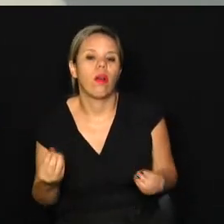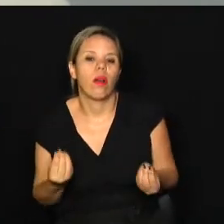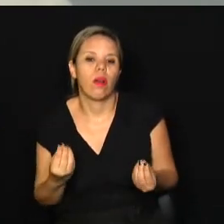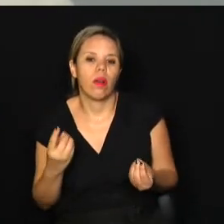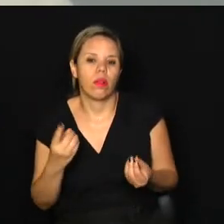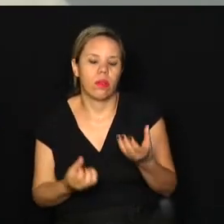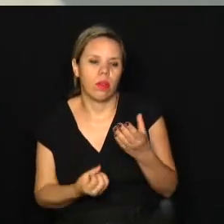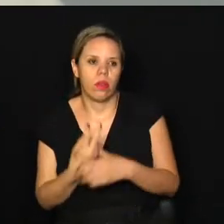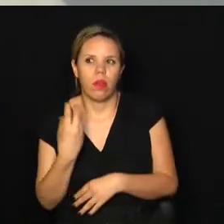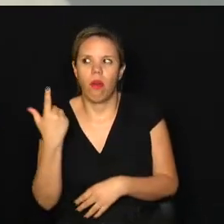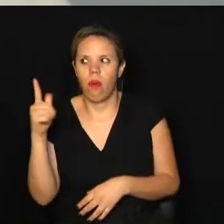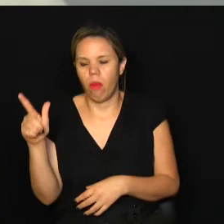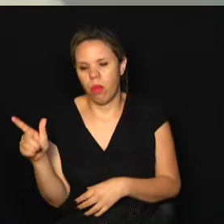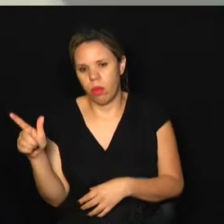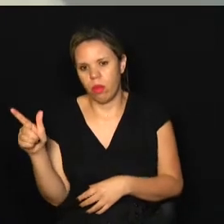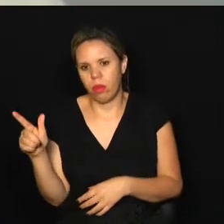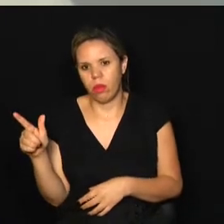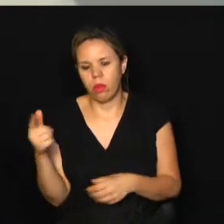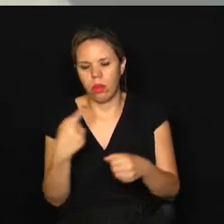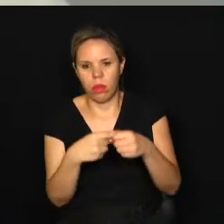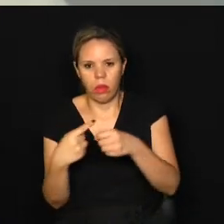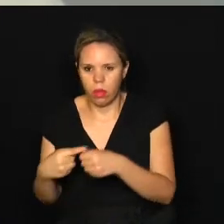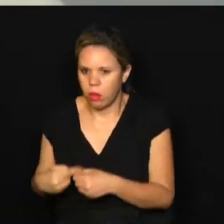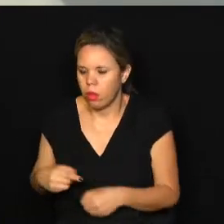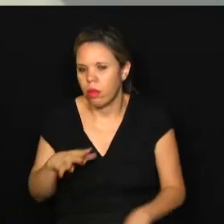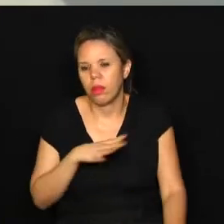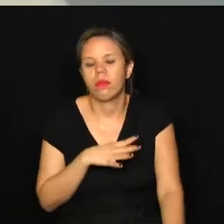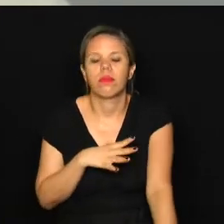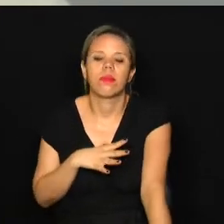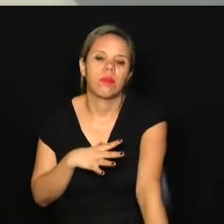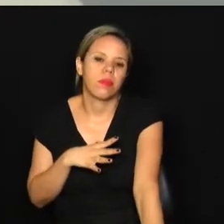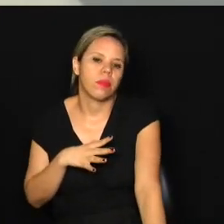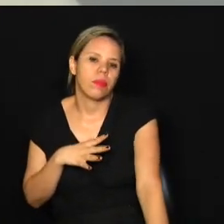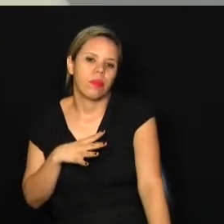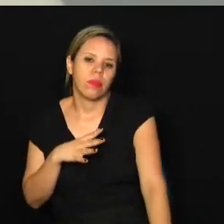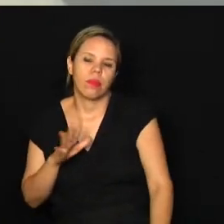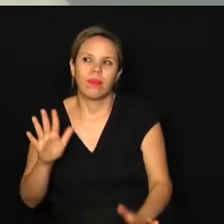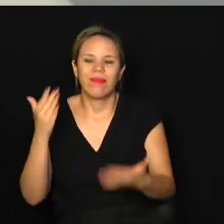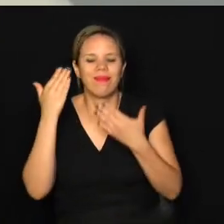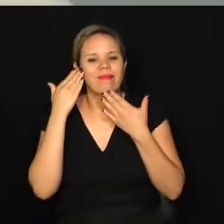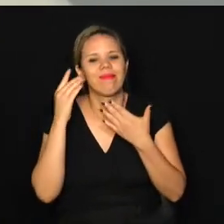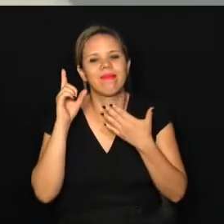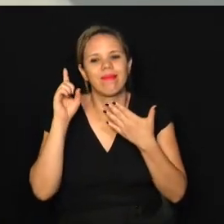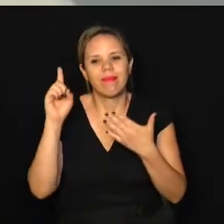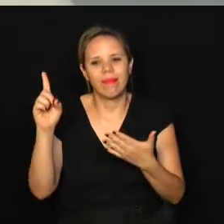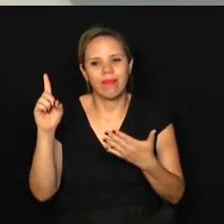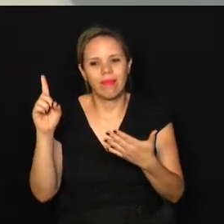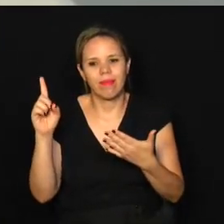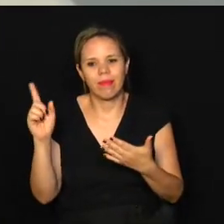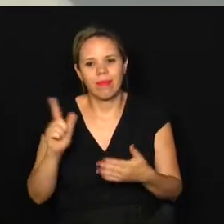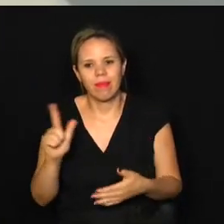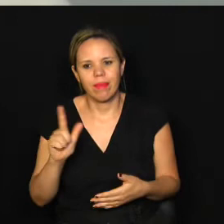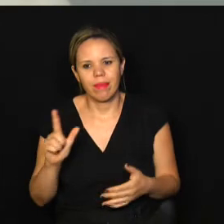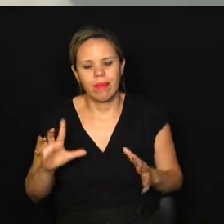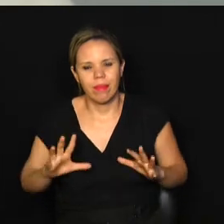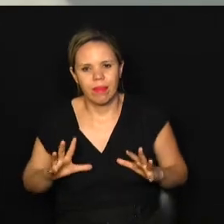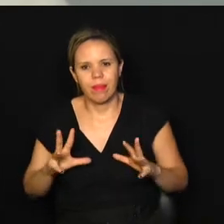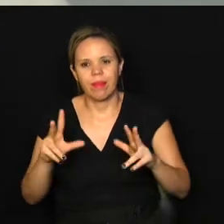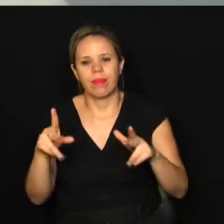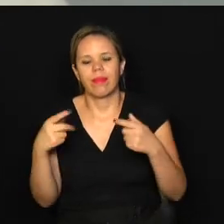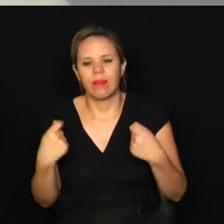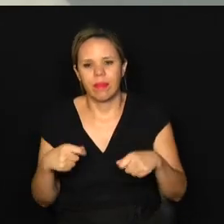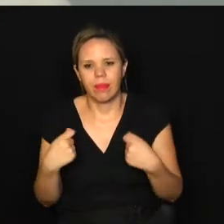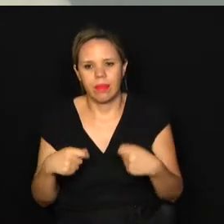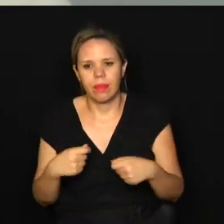ocorreu em outros municípios, em outras municipalidades. Mas, graças a Deus, obviamente que todos